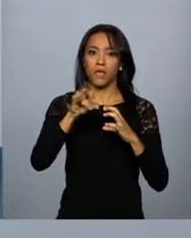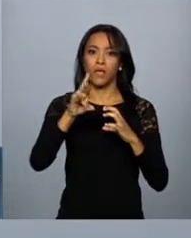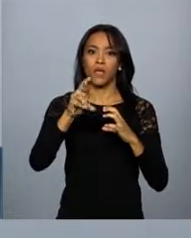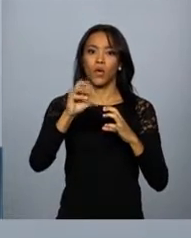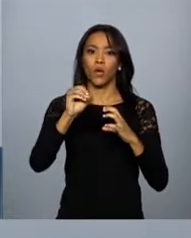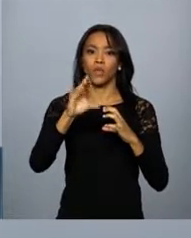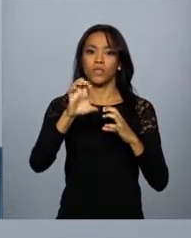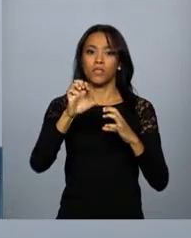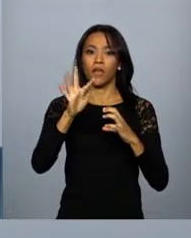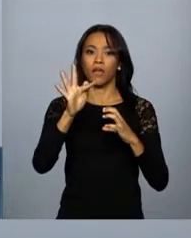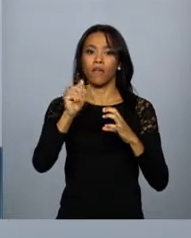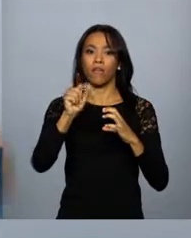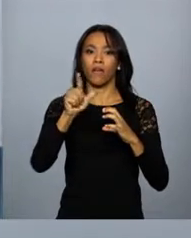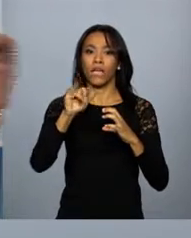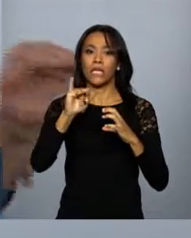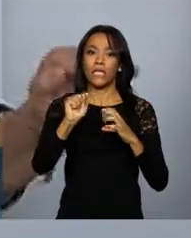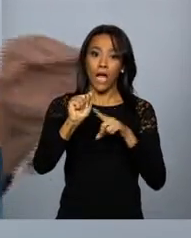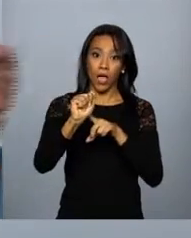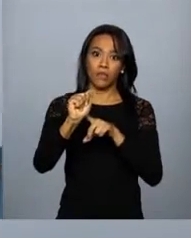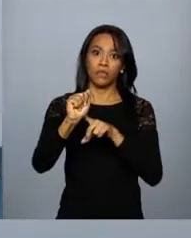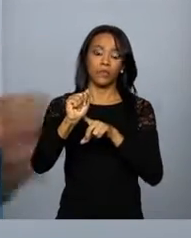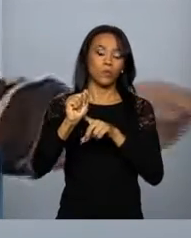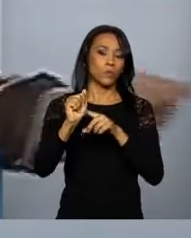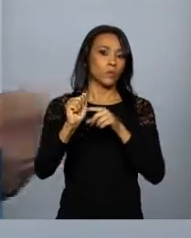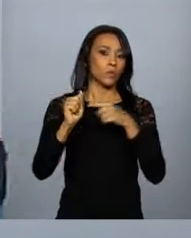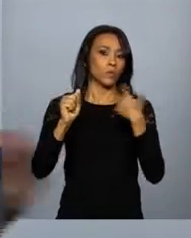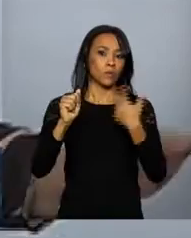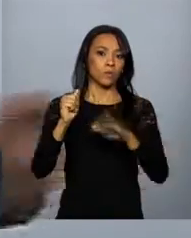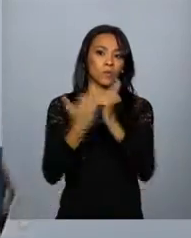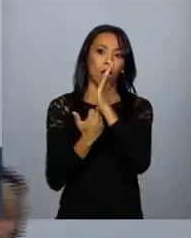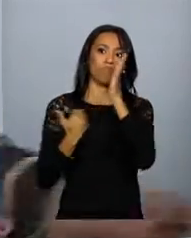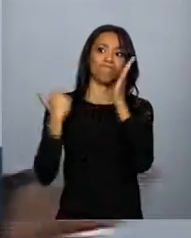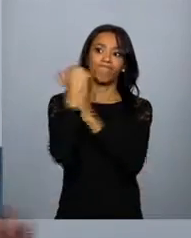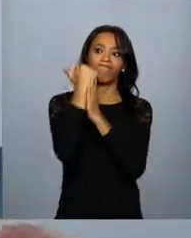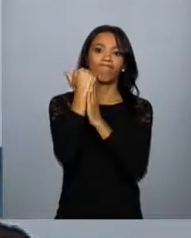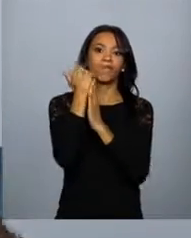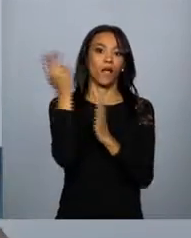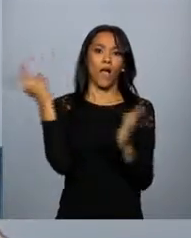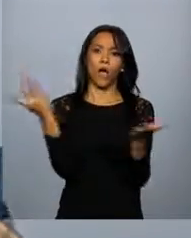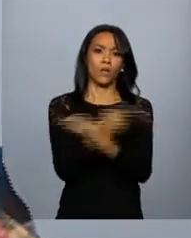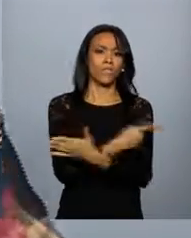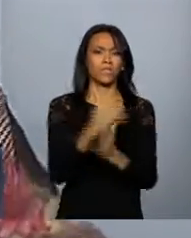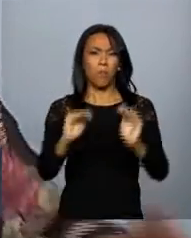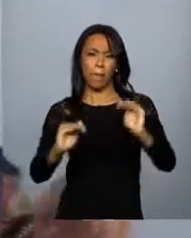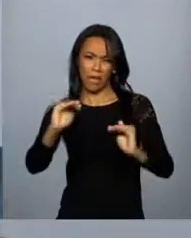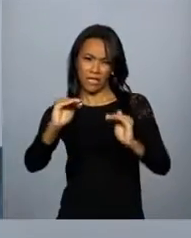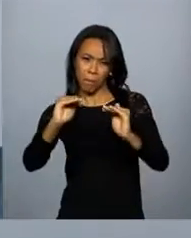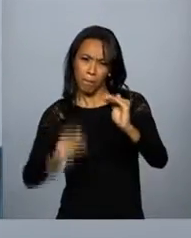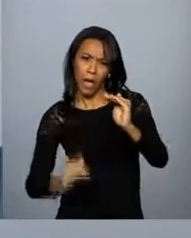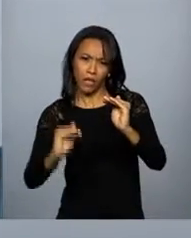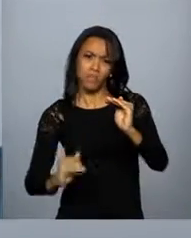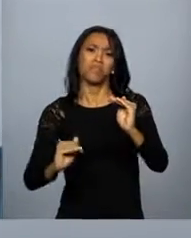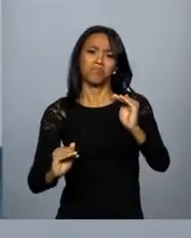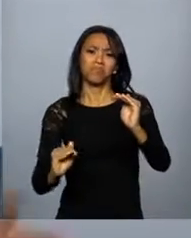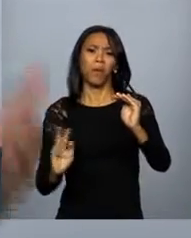estranhamente superiores à média que sempre ocorre, que é uma média bem baixa.